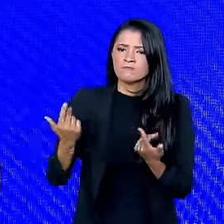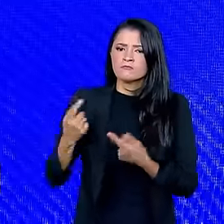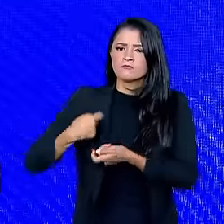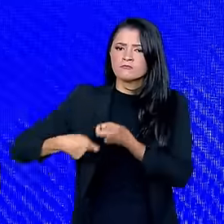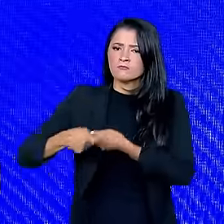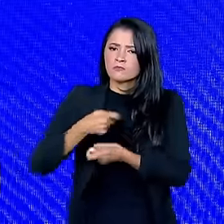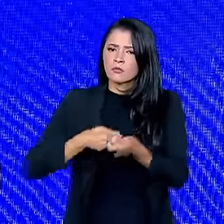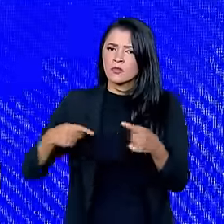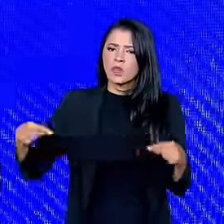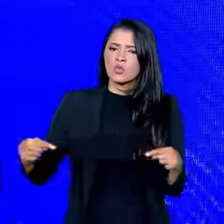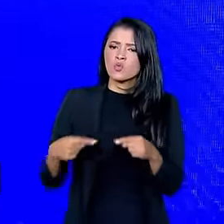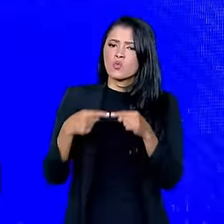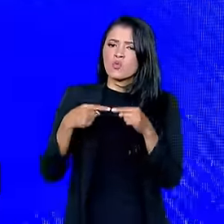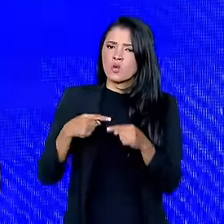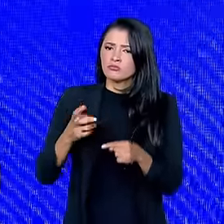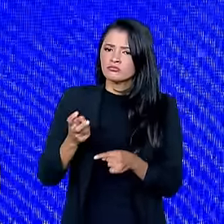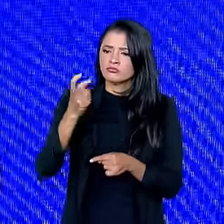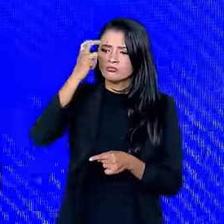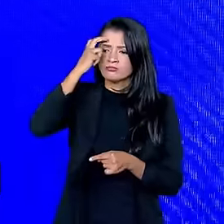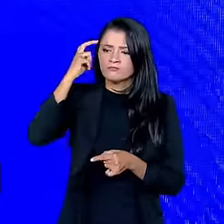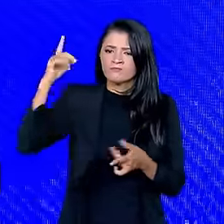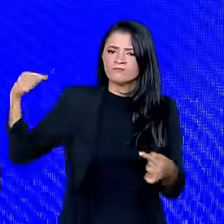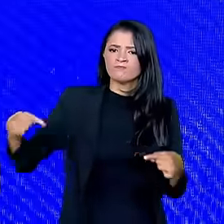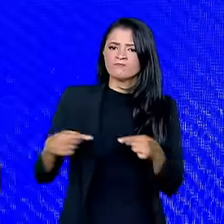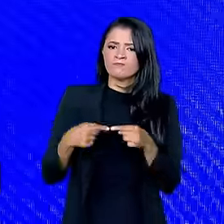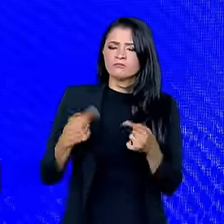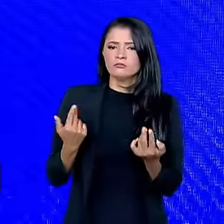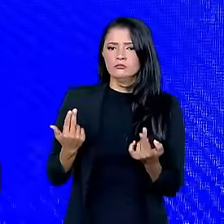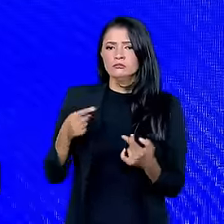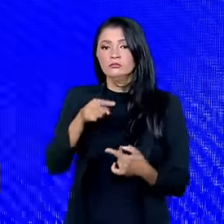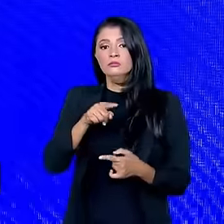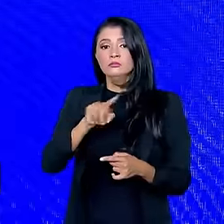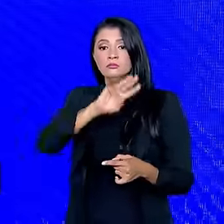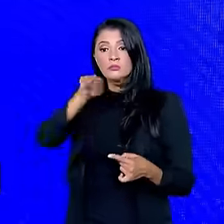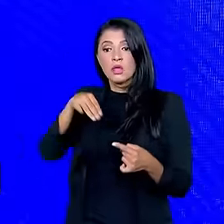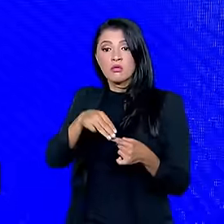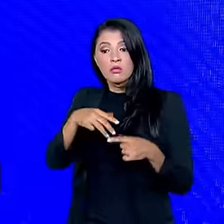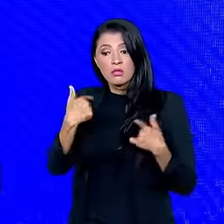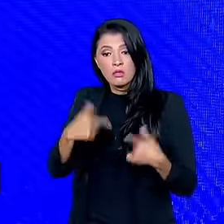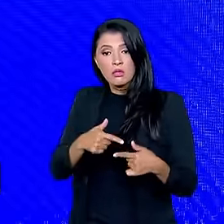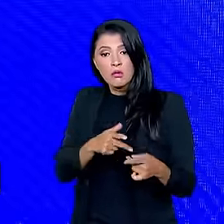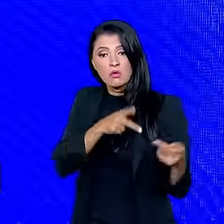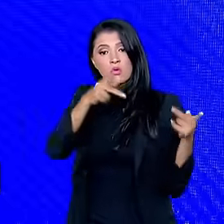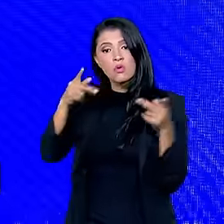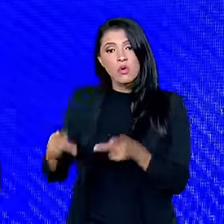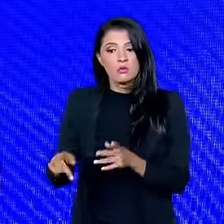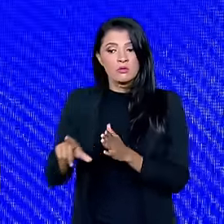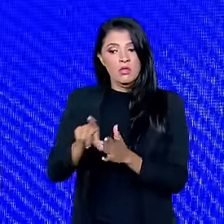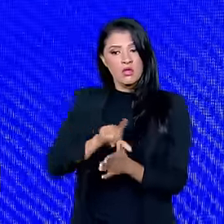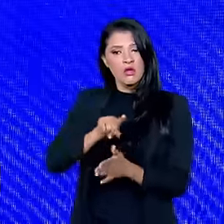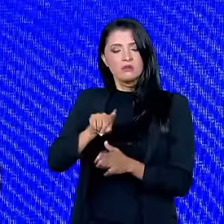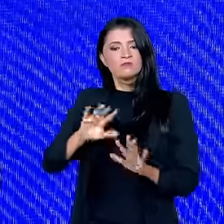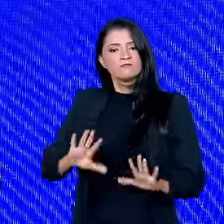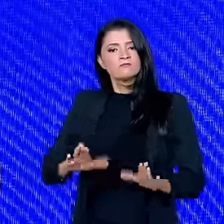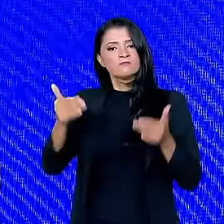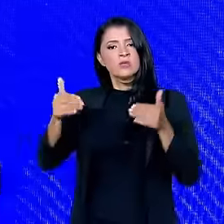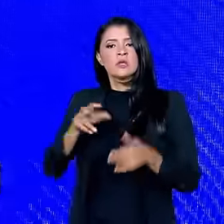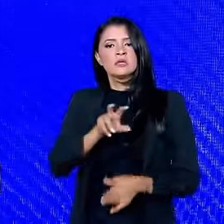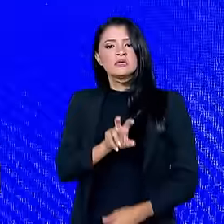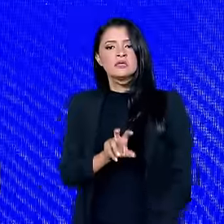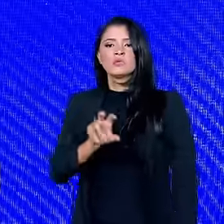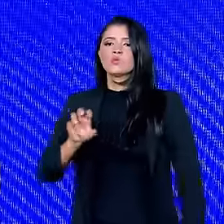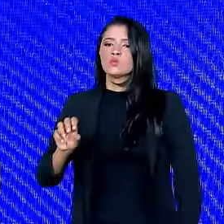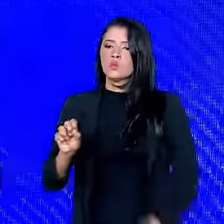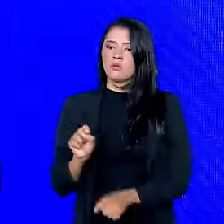comerciais e laços culturais. Essa missão antecipa as celebrações do